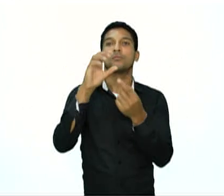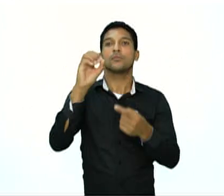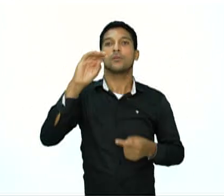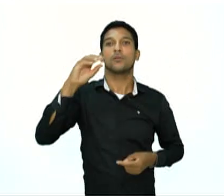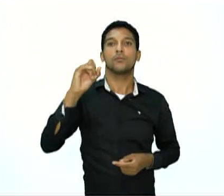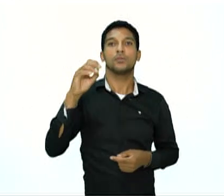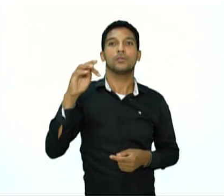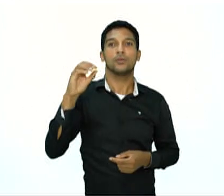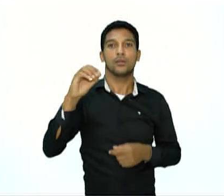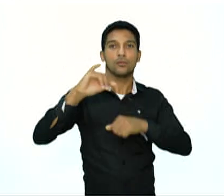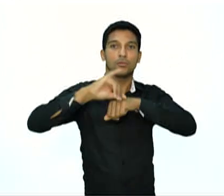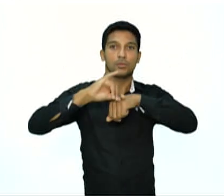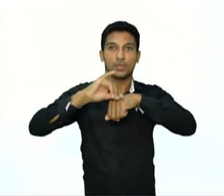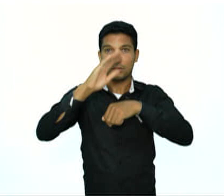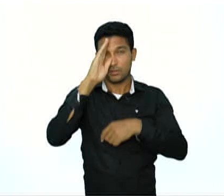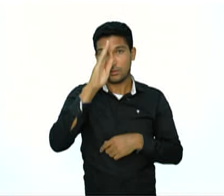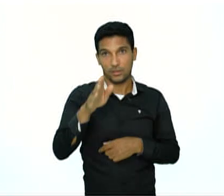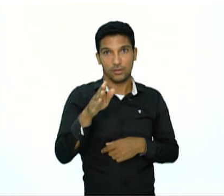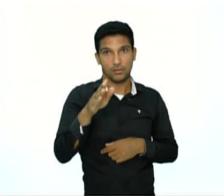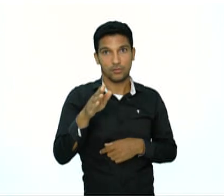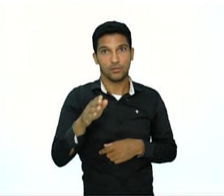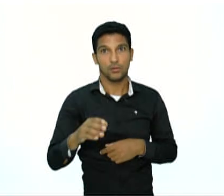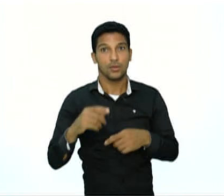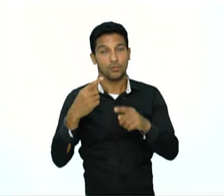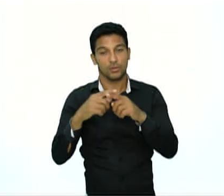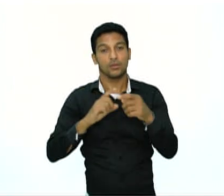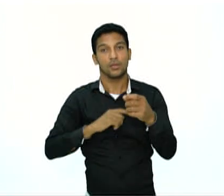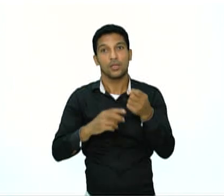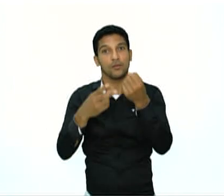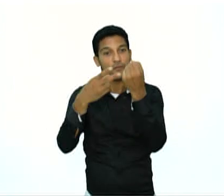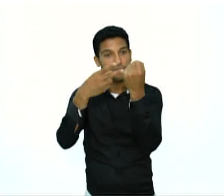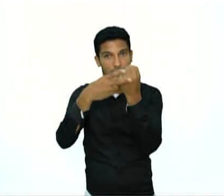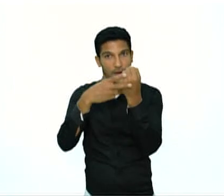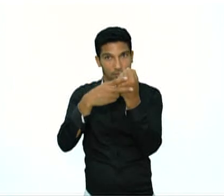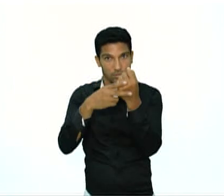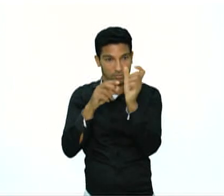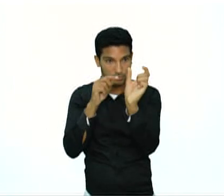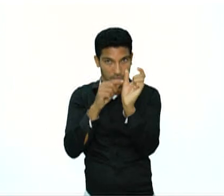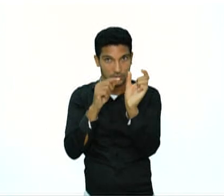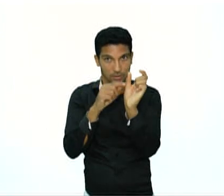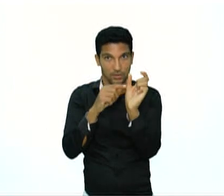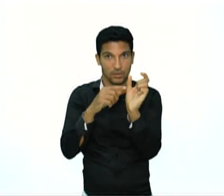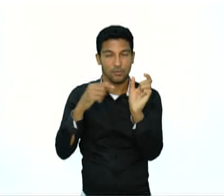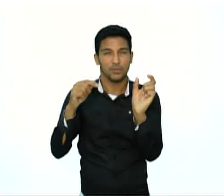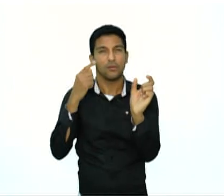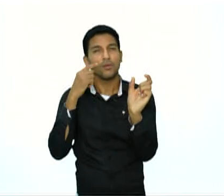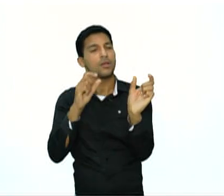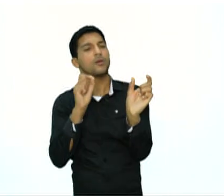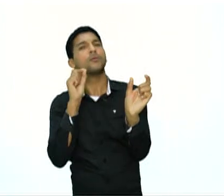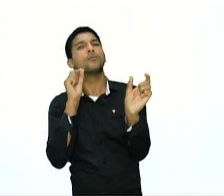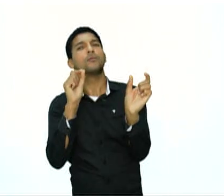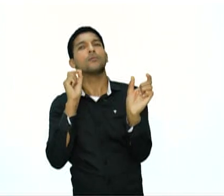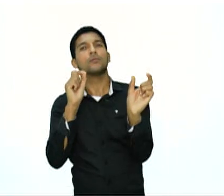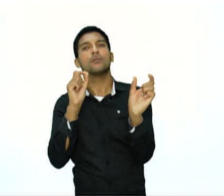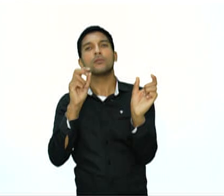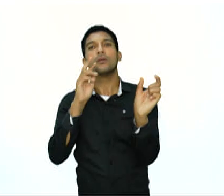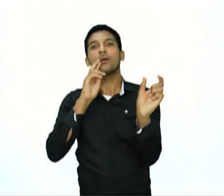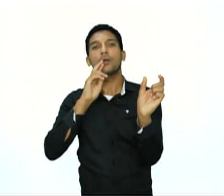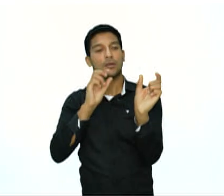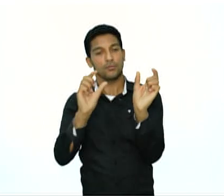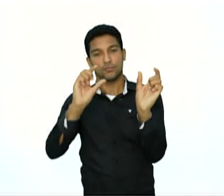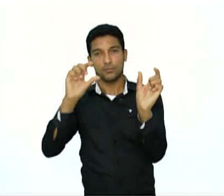pergunta o que se faz ao verbo. Um guia de como verificar se uma notícia é falsa. Um guia de